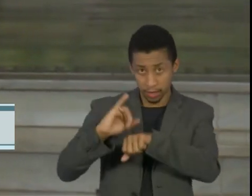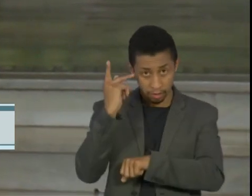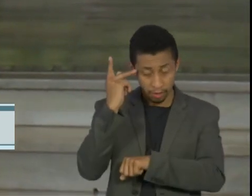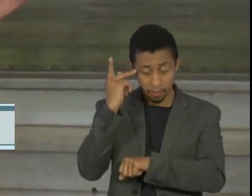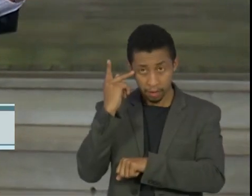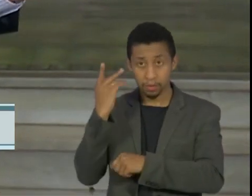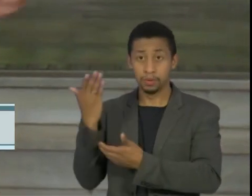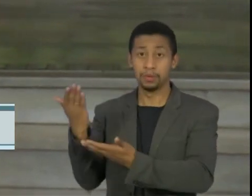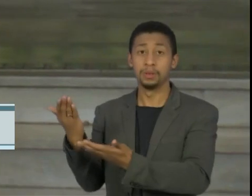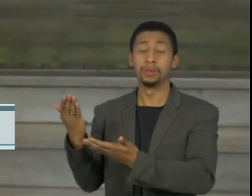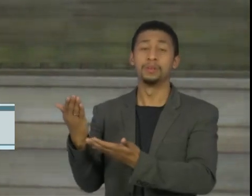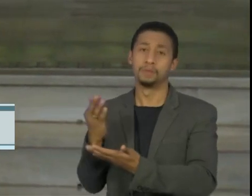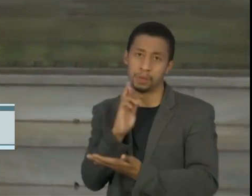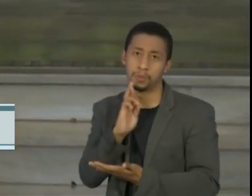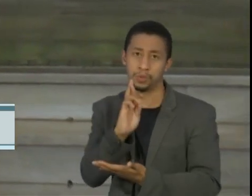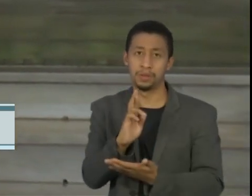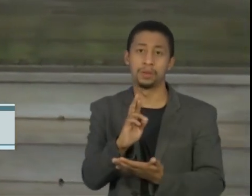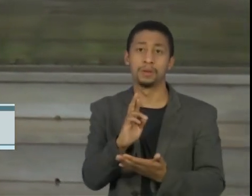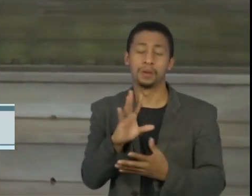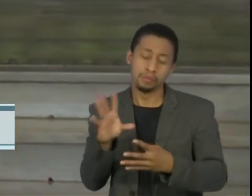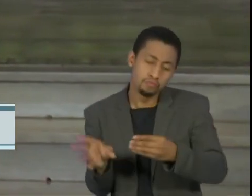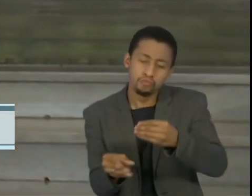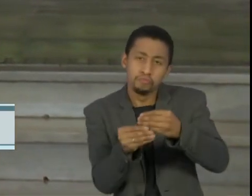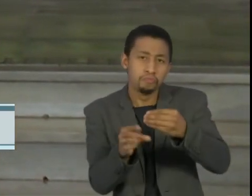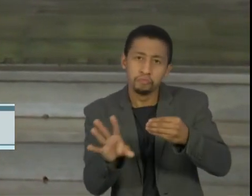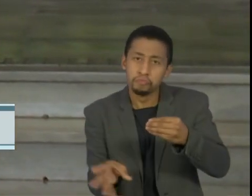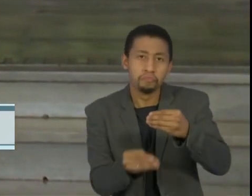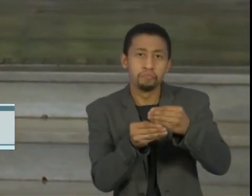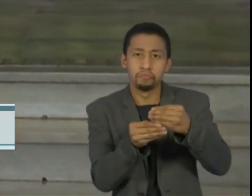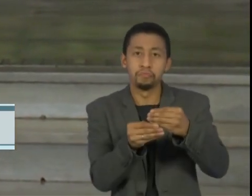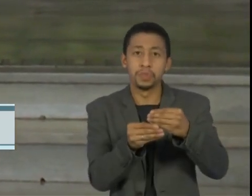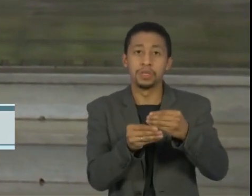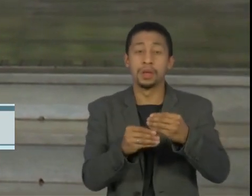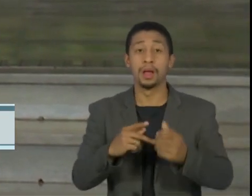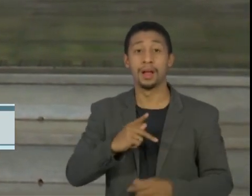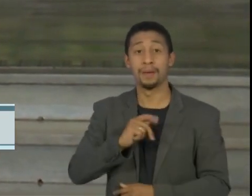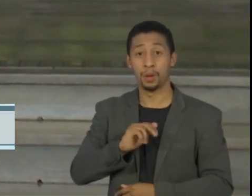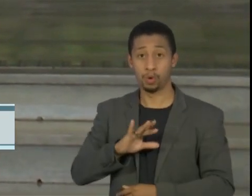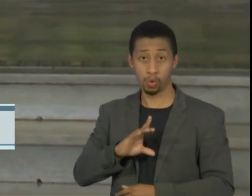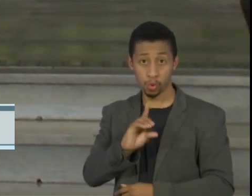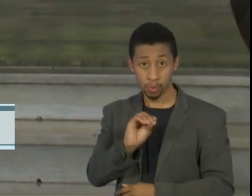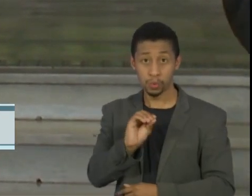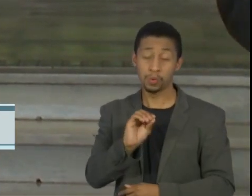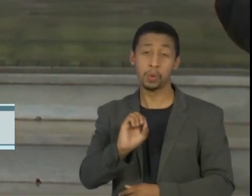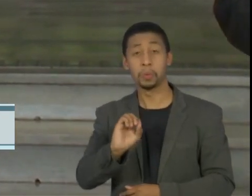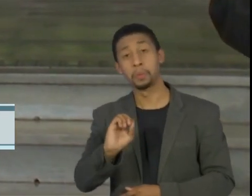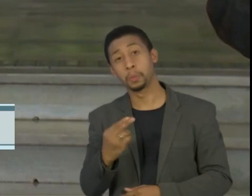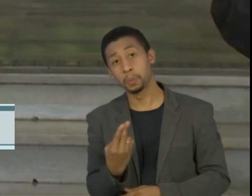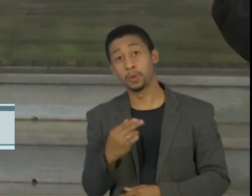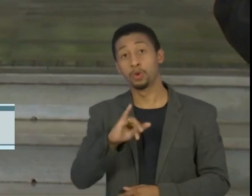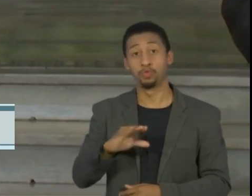se necessário, com a interferência ou com a complementação do doutor Paulo Menezes ou do doutor